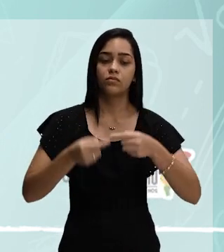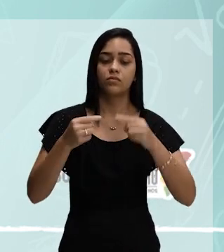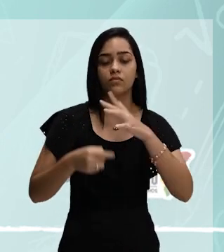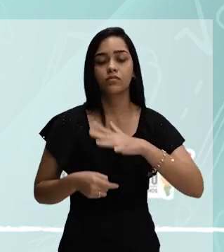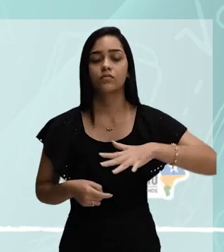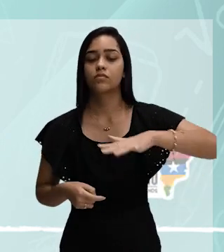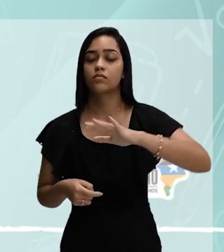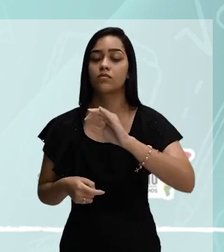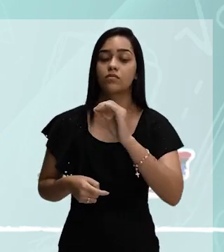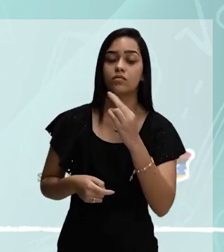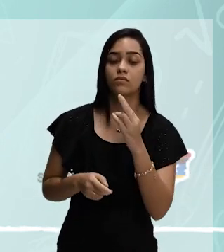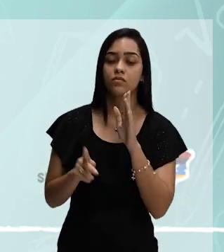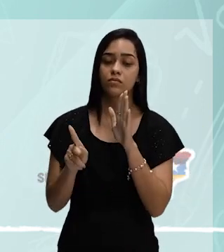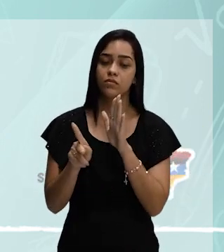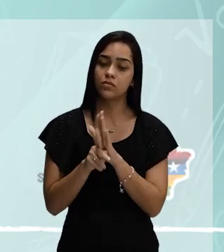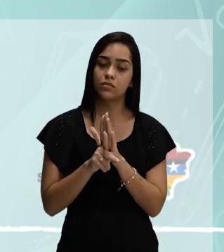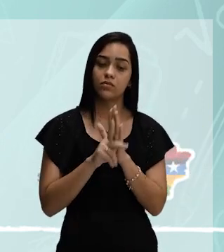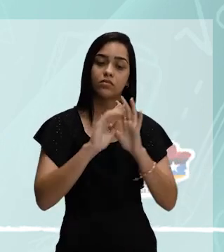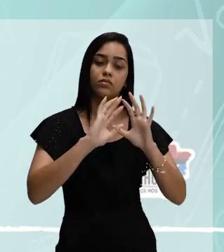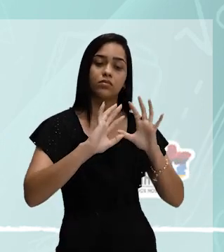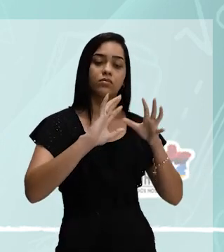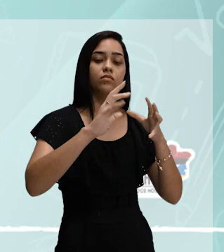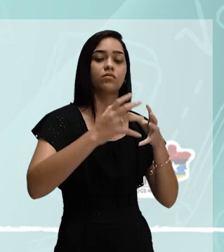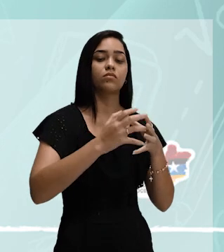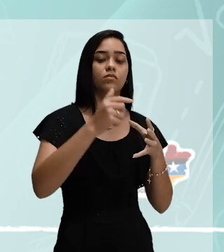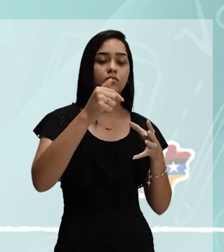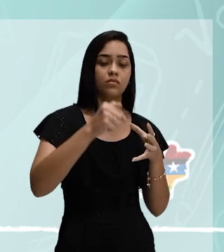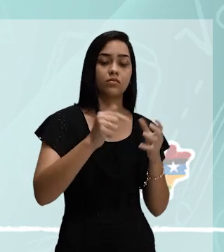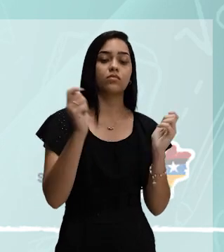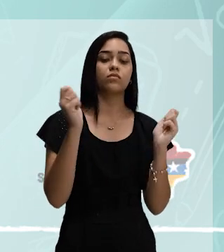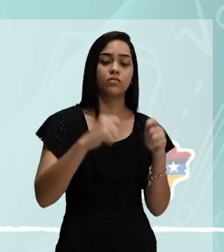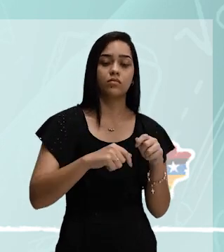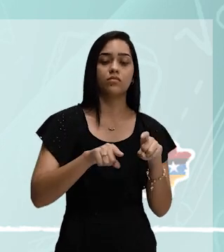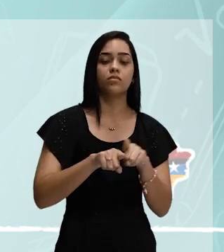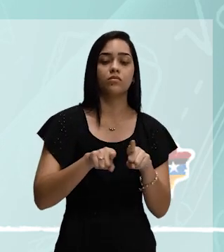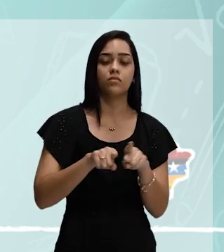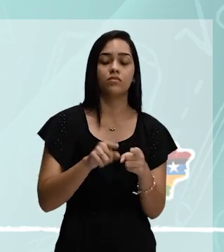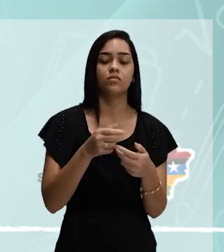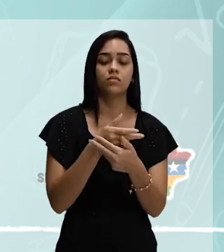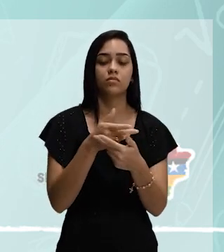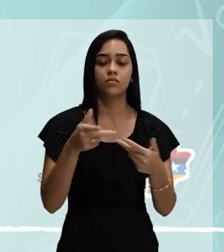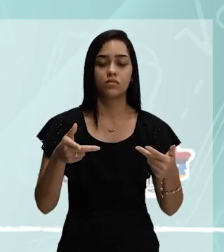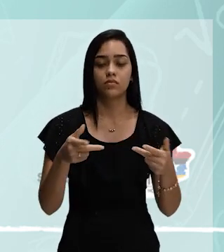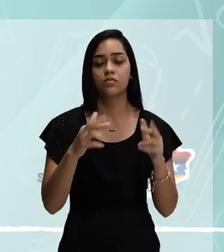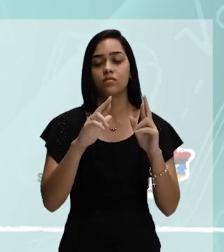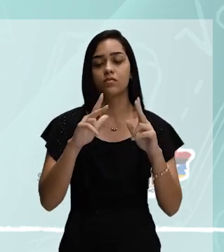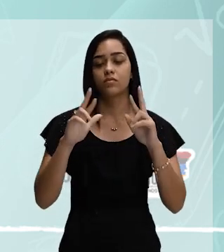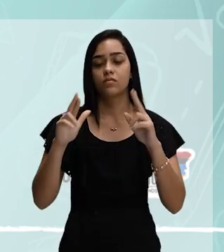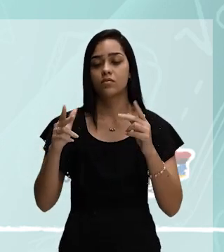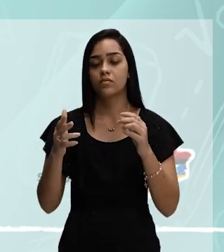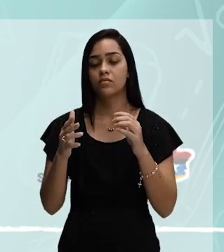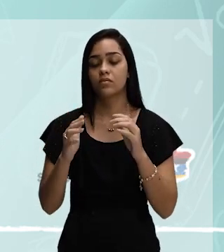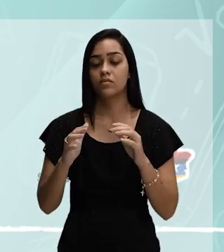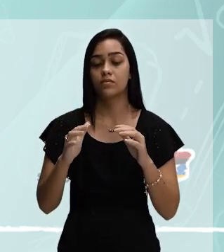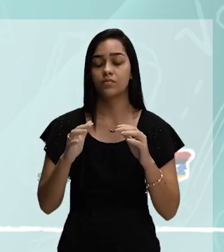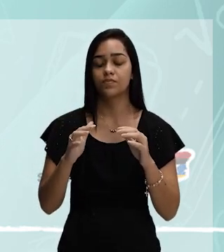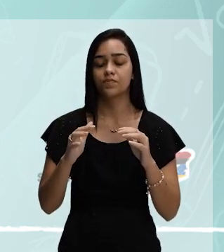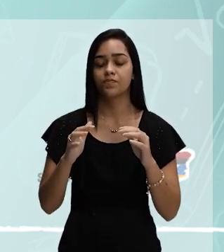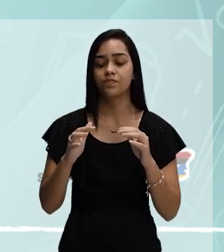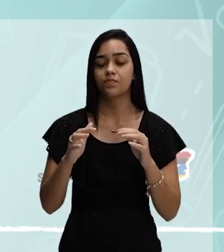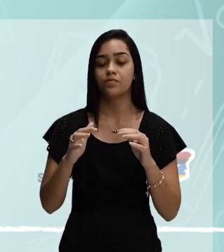política, obviamente, geral ou específica, de um determinado grupo, e é possível também que se encontre